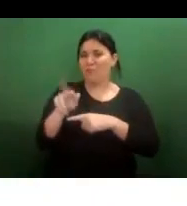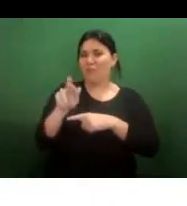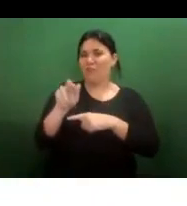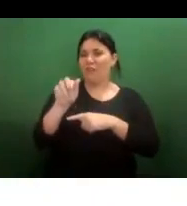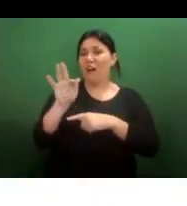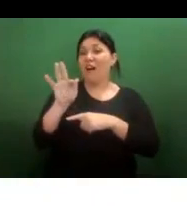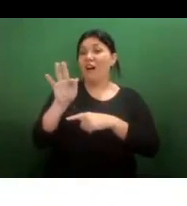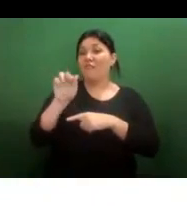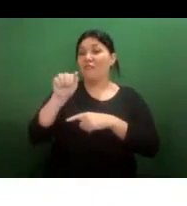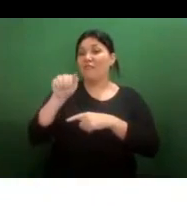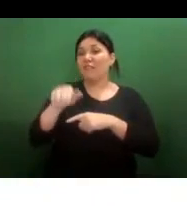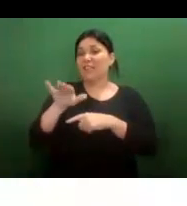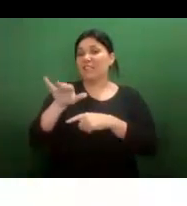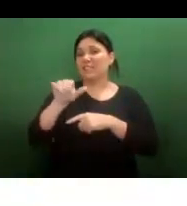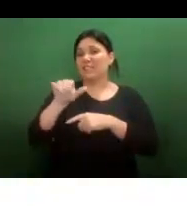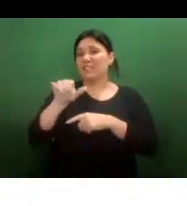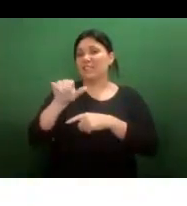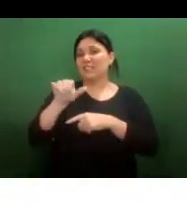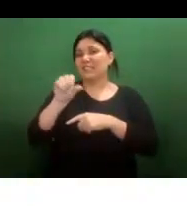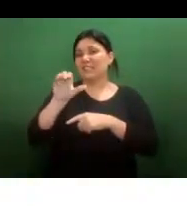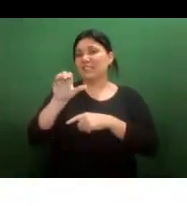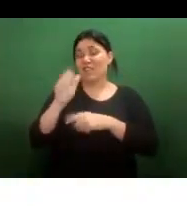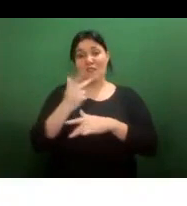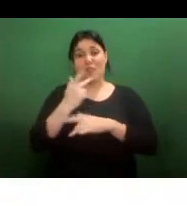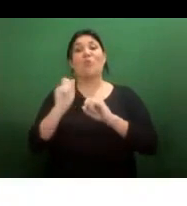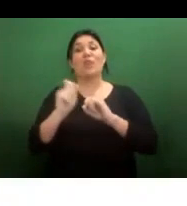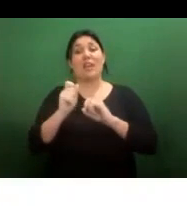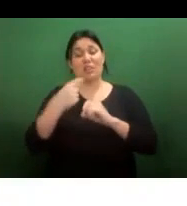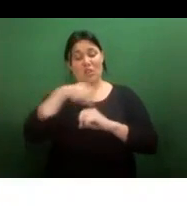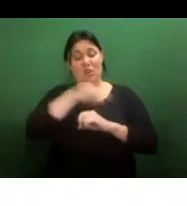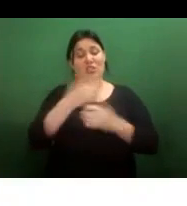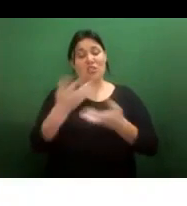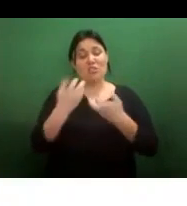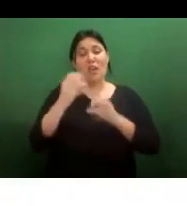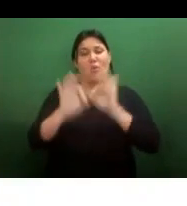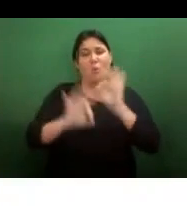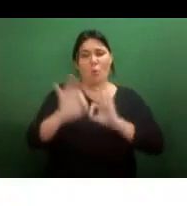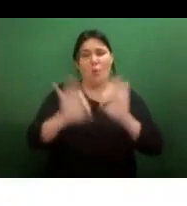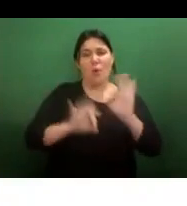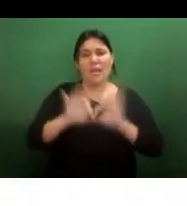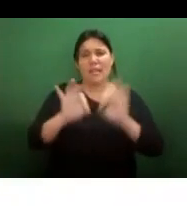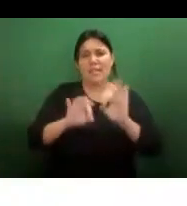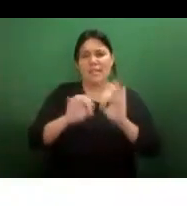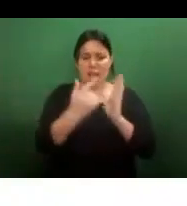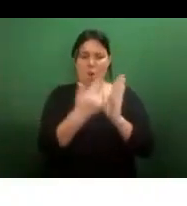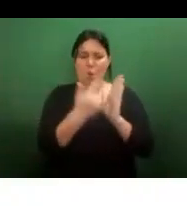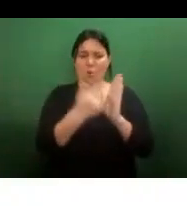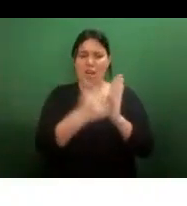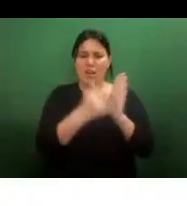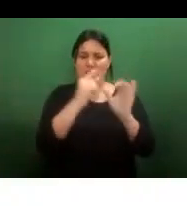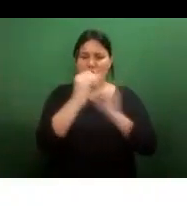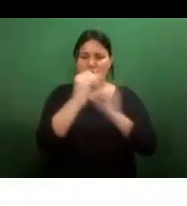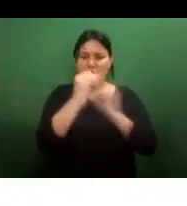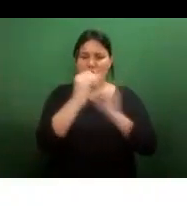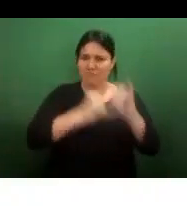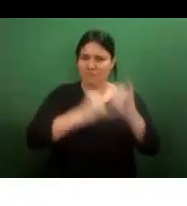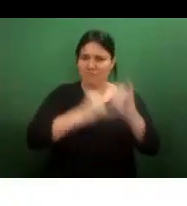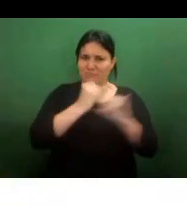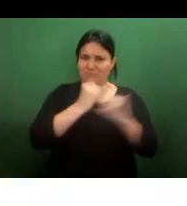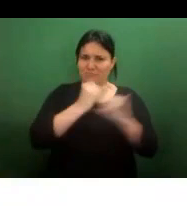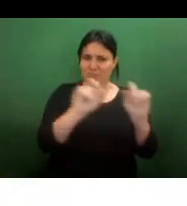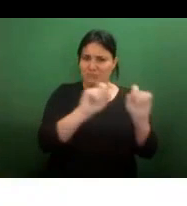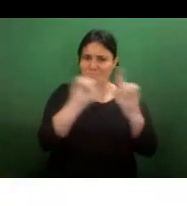nós pretendemos organizar um e-book com o material divulgado aqui no seminário. Se tudo der certo, até o final do ano nós